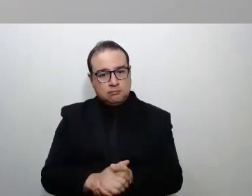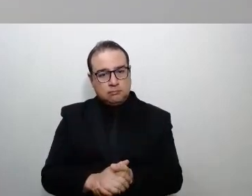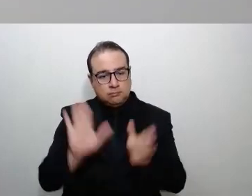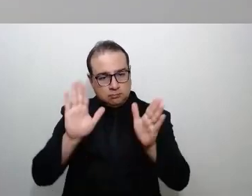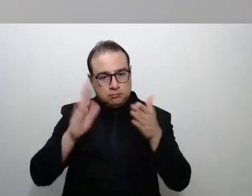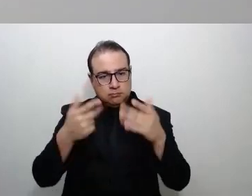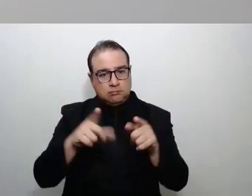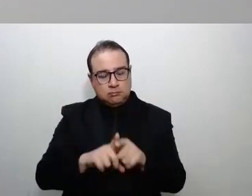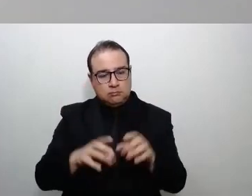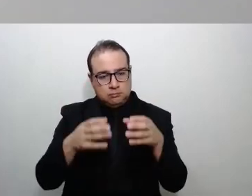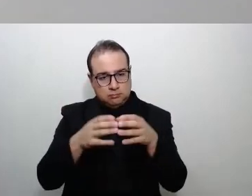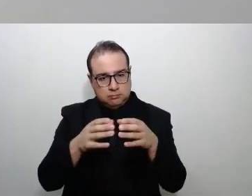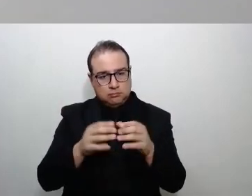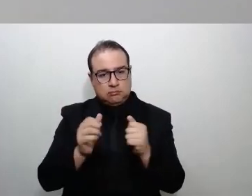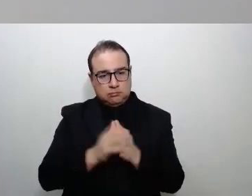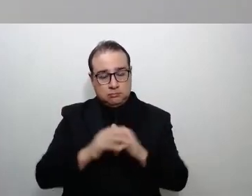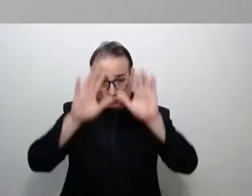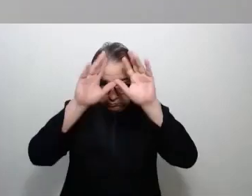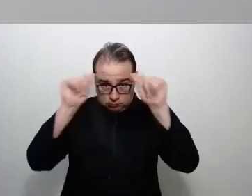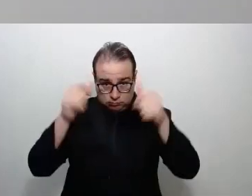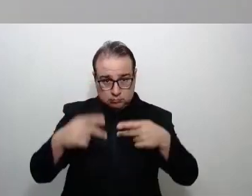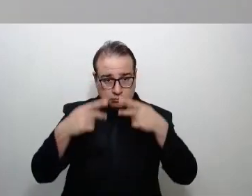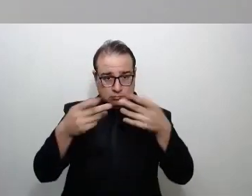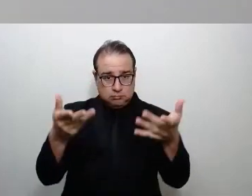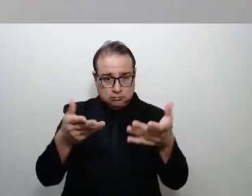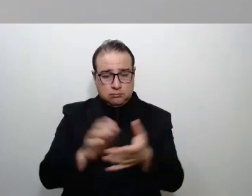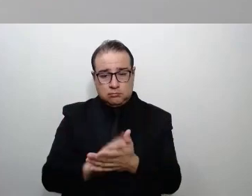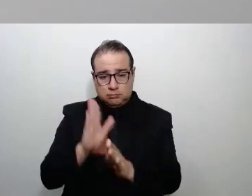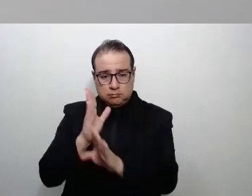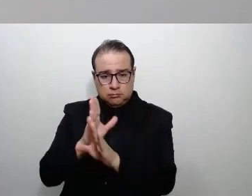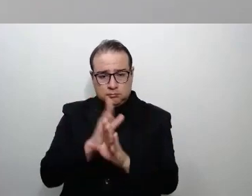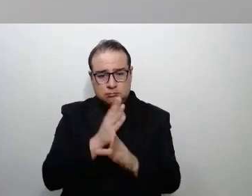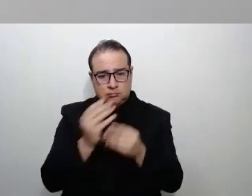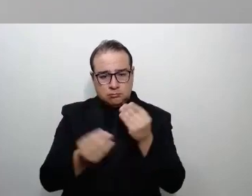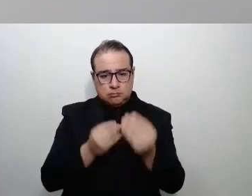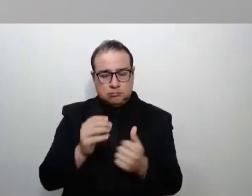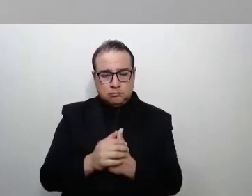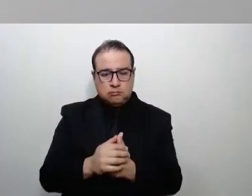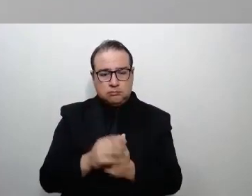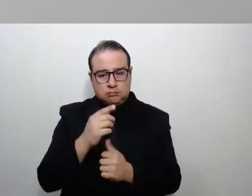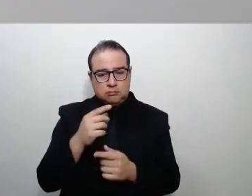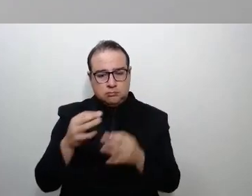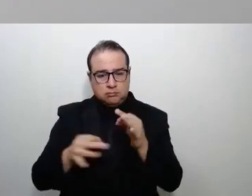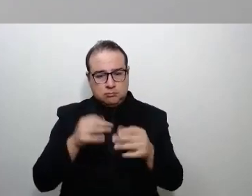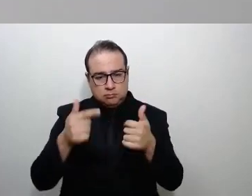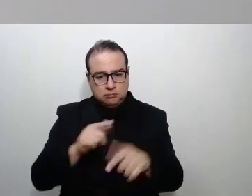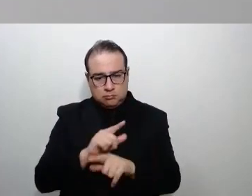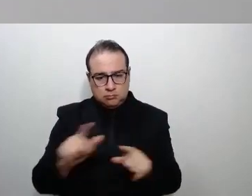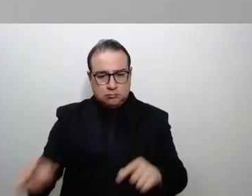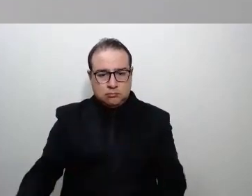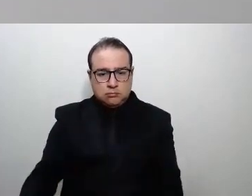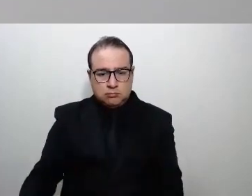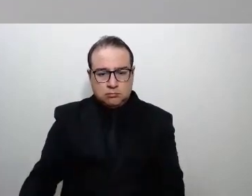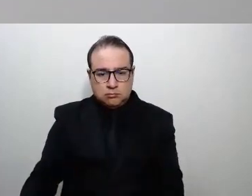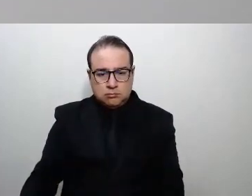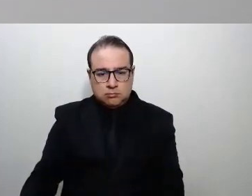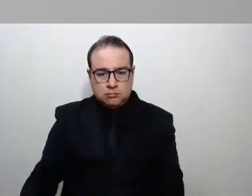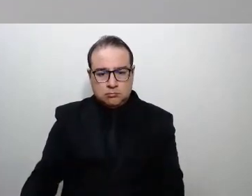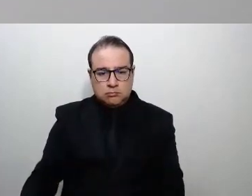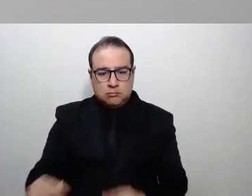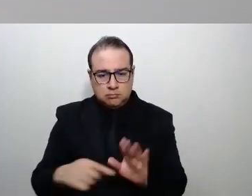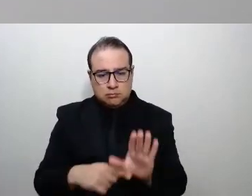no tribunal que estamos visitando identificar aquilo que não funciona em que podemos apoiar